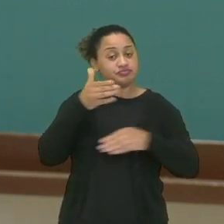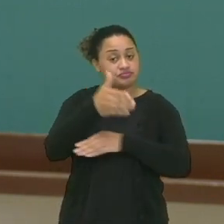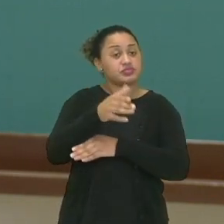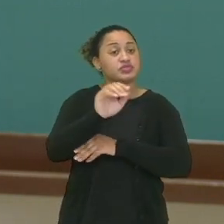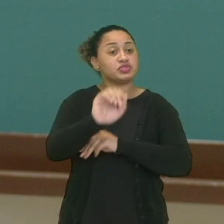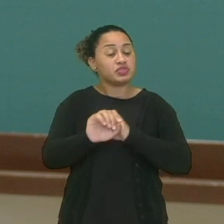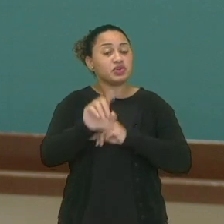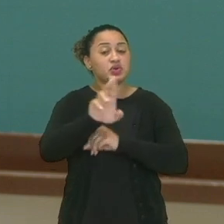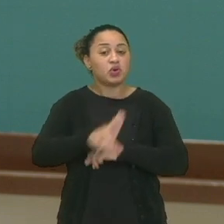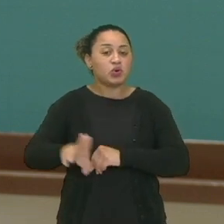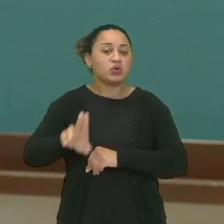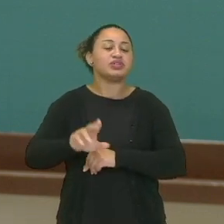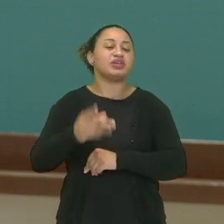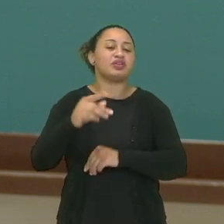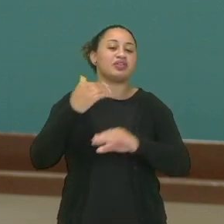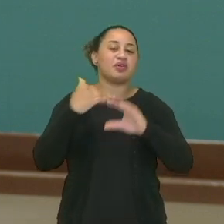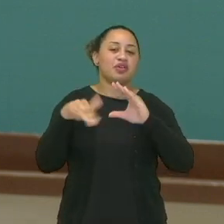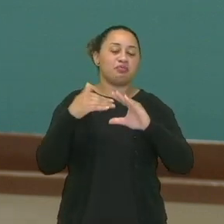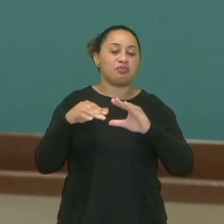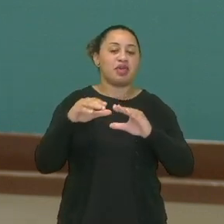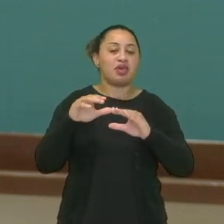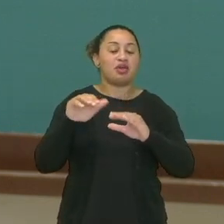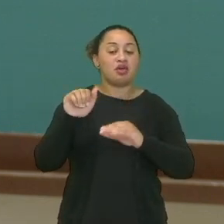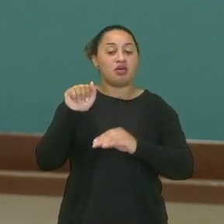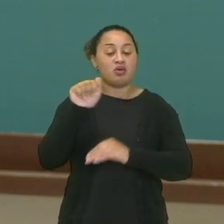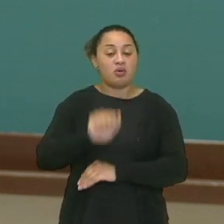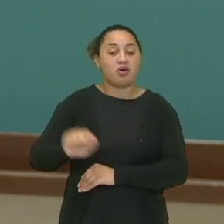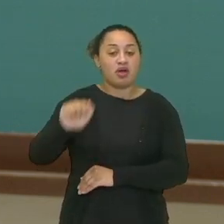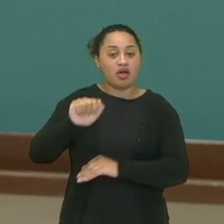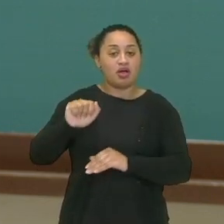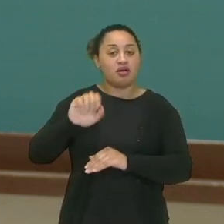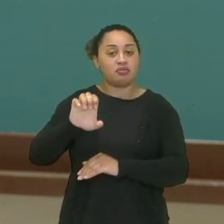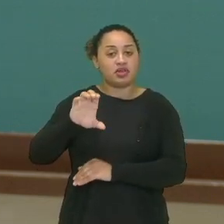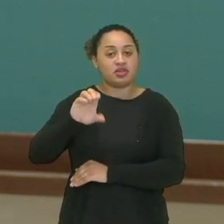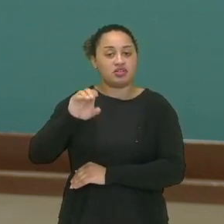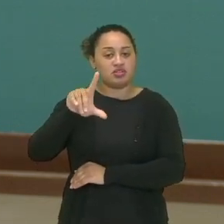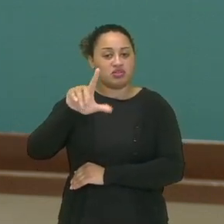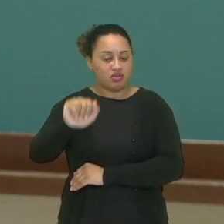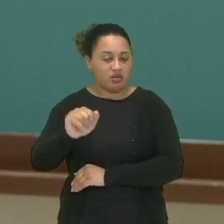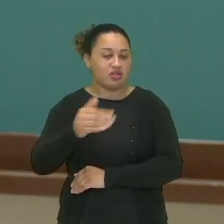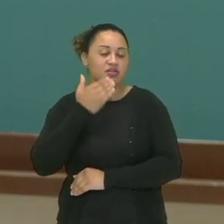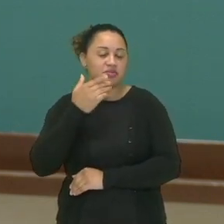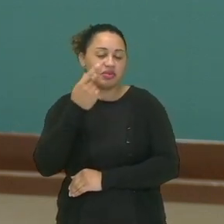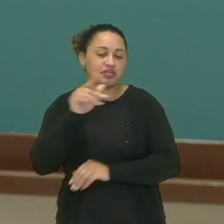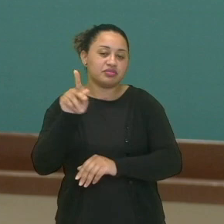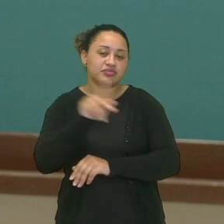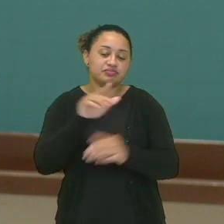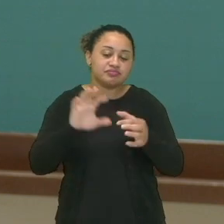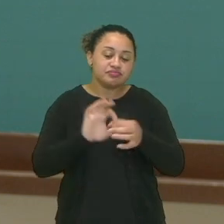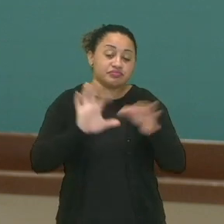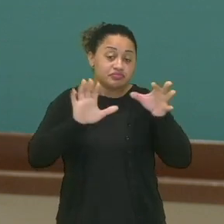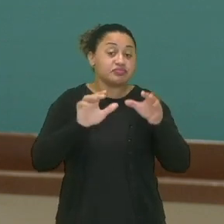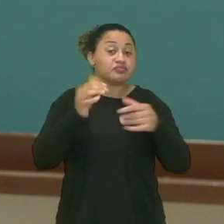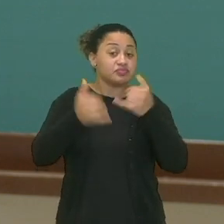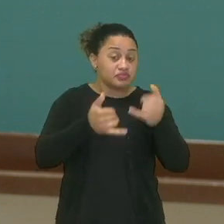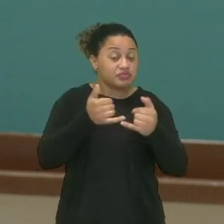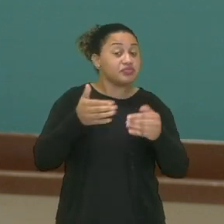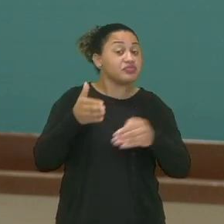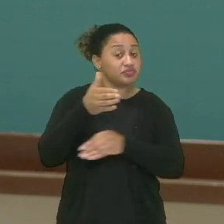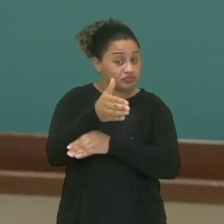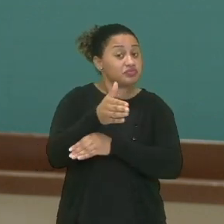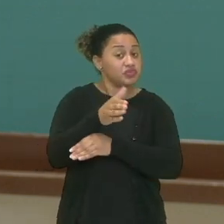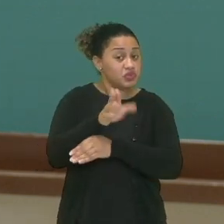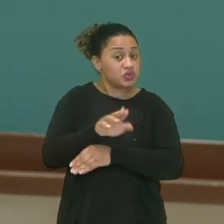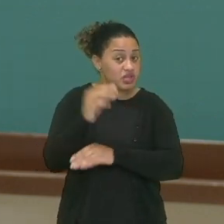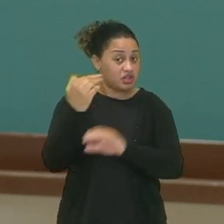www.matific.com.br. Lá tem vários jogos que você pode aprofundar ainda mais o seu conhecimento. Peça para sua professora atribuir o jogo e entre acessando lá o